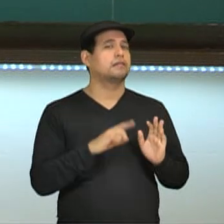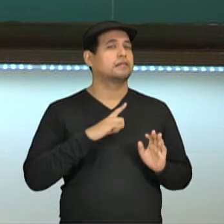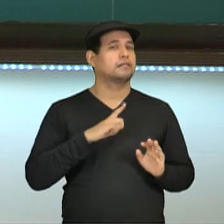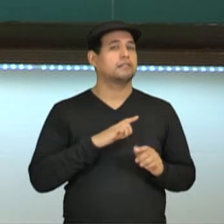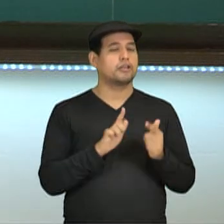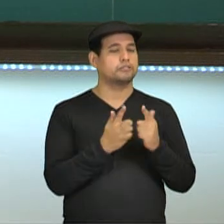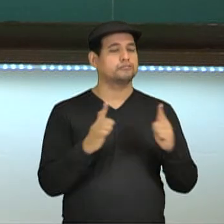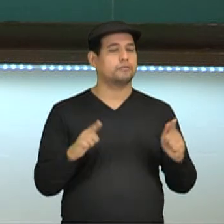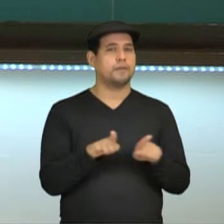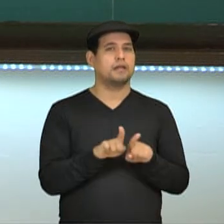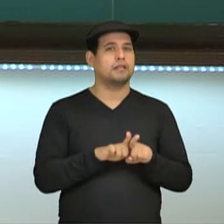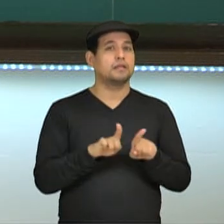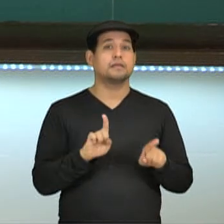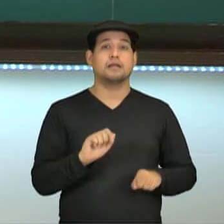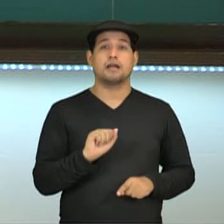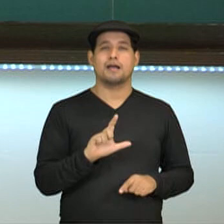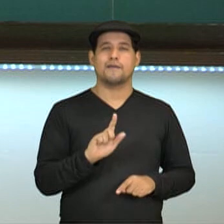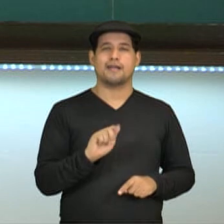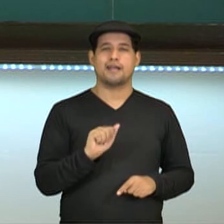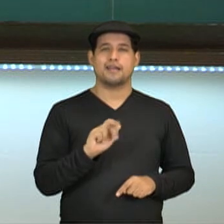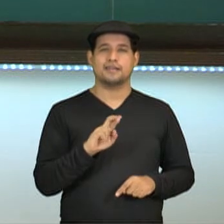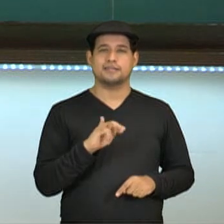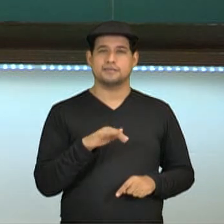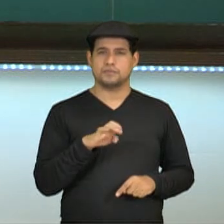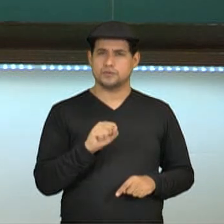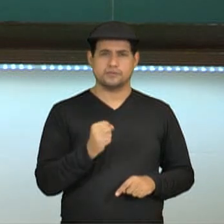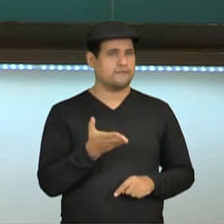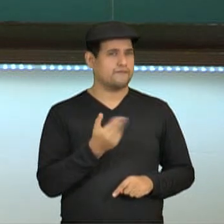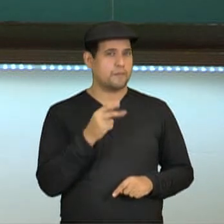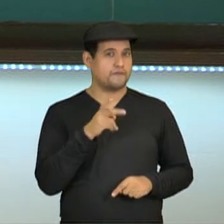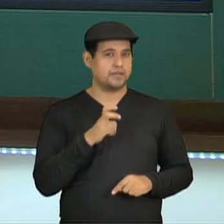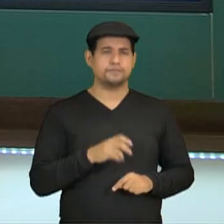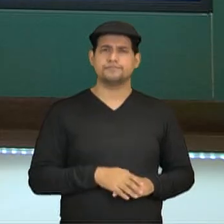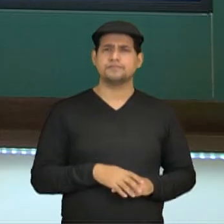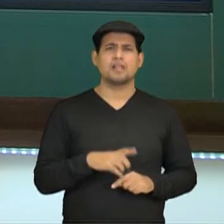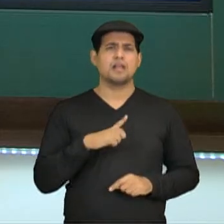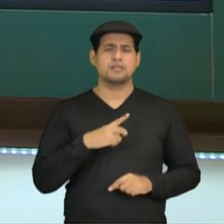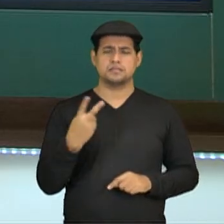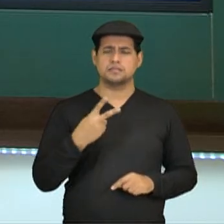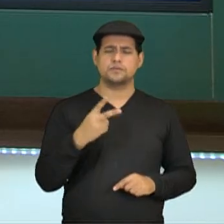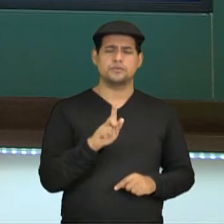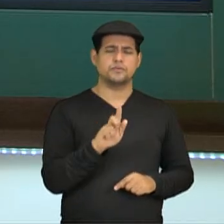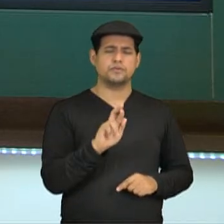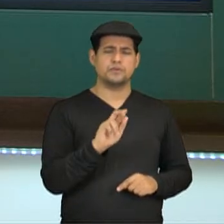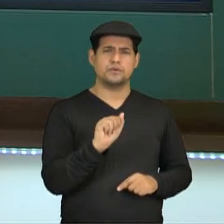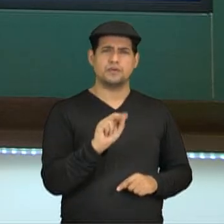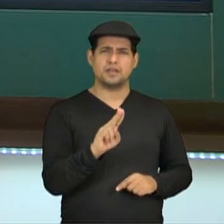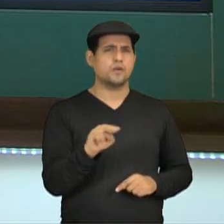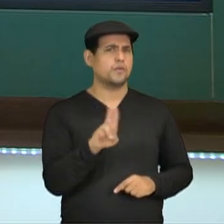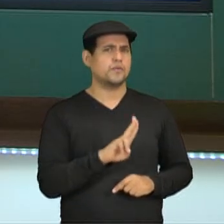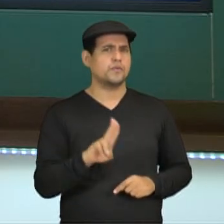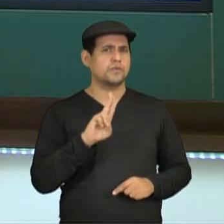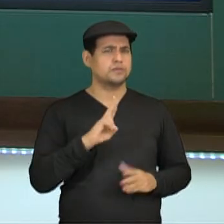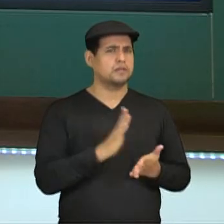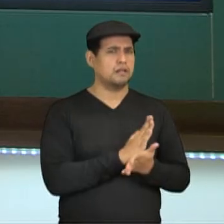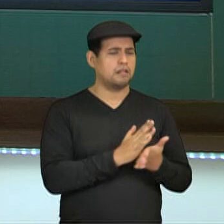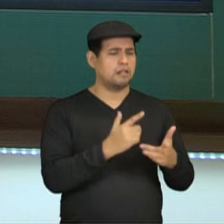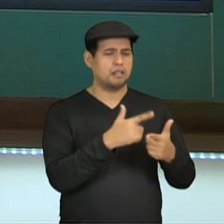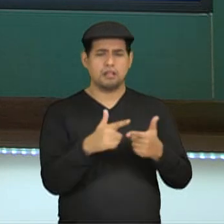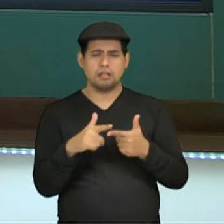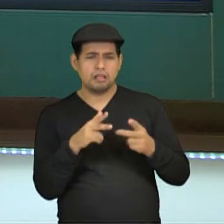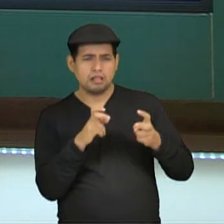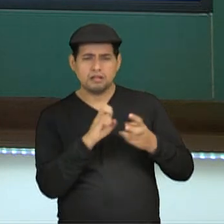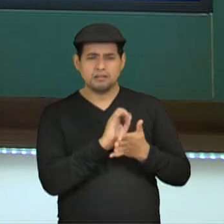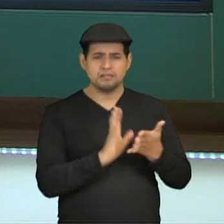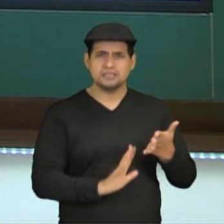o processo geométrico de algarismo. Vamos lá? Será que as equações do segundo grau se aplicam a outros problemas que